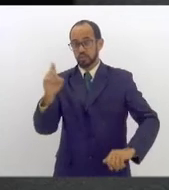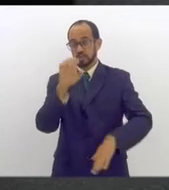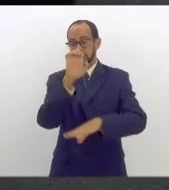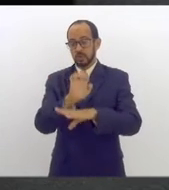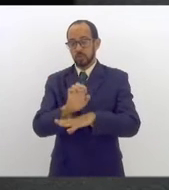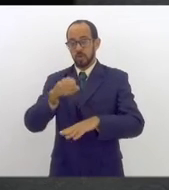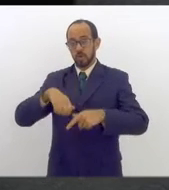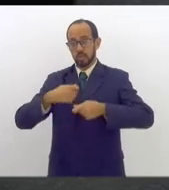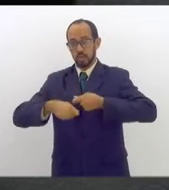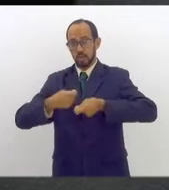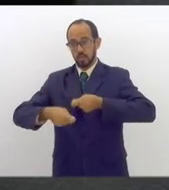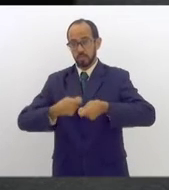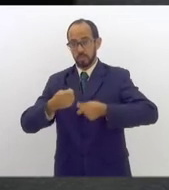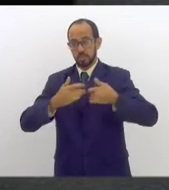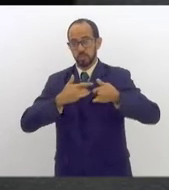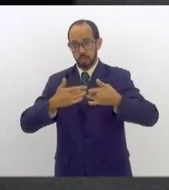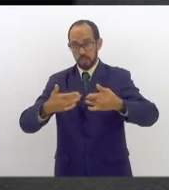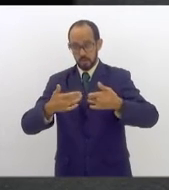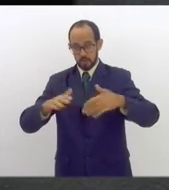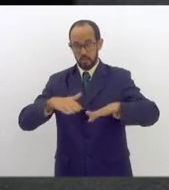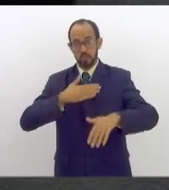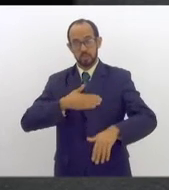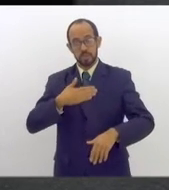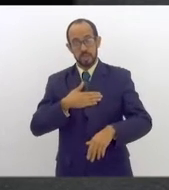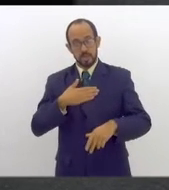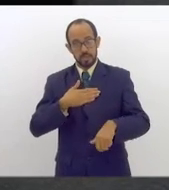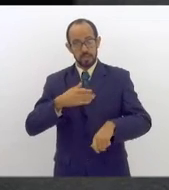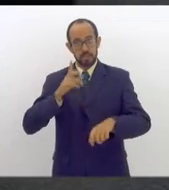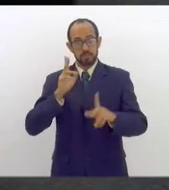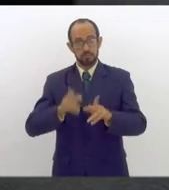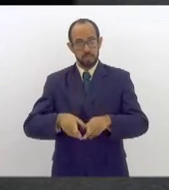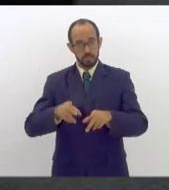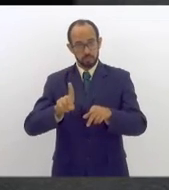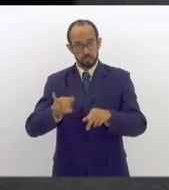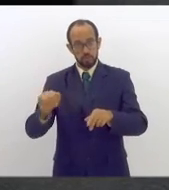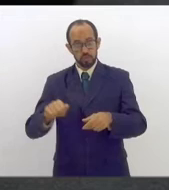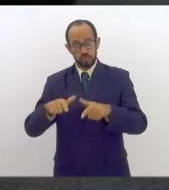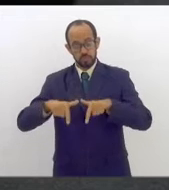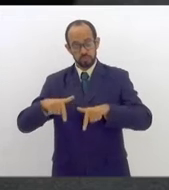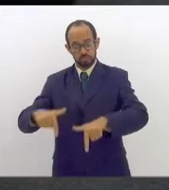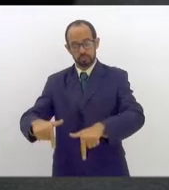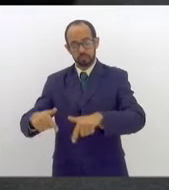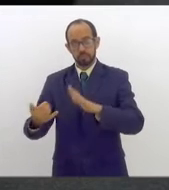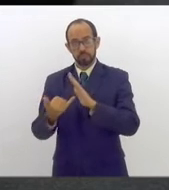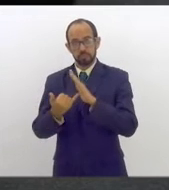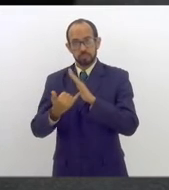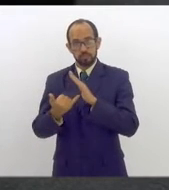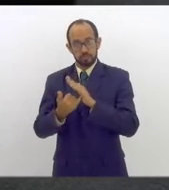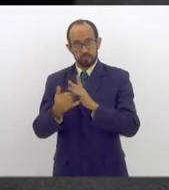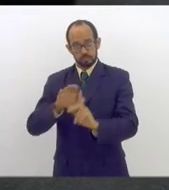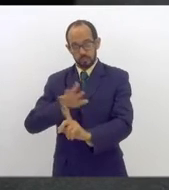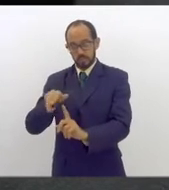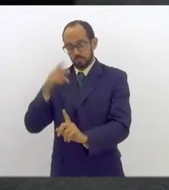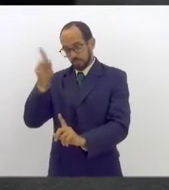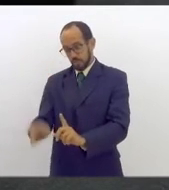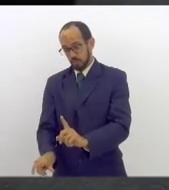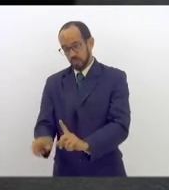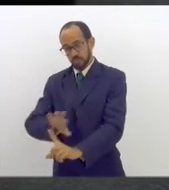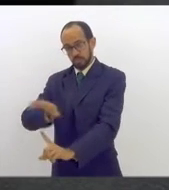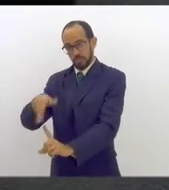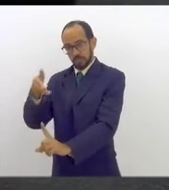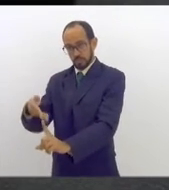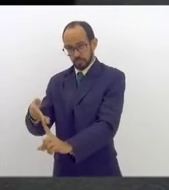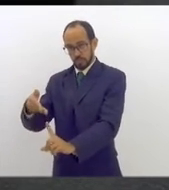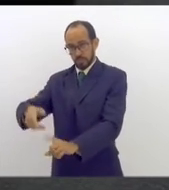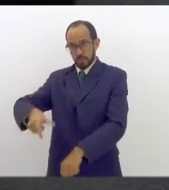Economia Solidária, e nesse dia nós entregamos os diplomas Paul Singer para as instituições e pessoas homenageadas. Aproveito para alertar os deputados